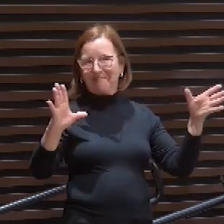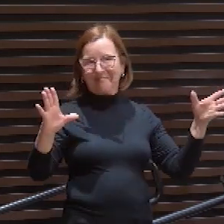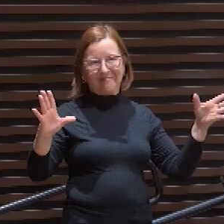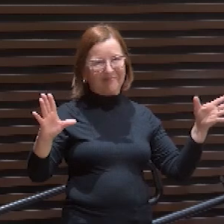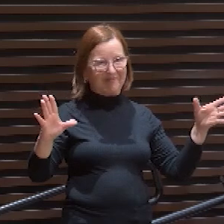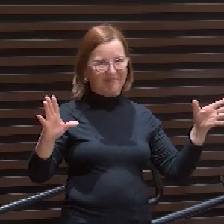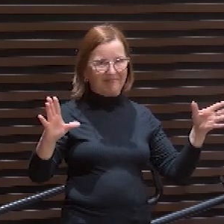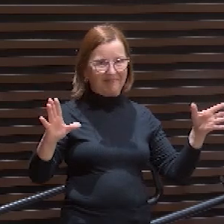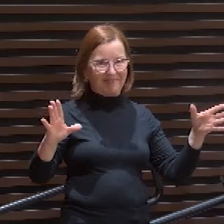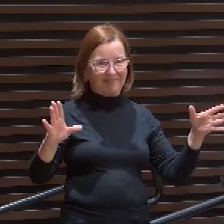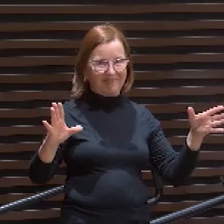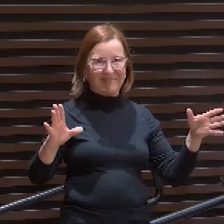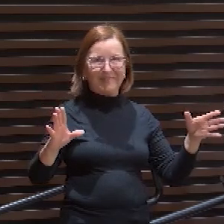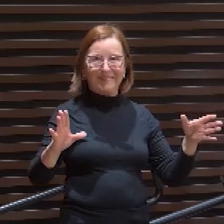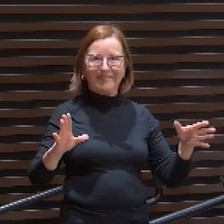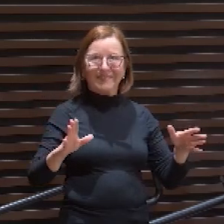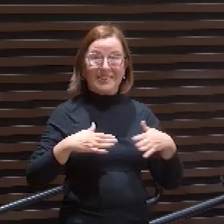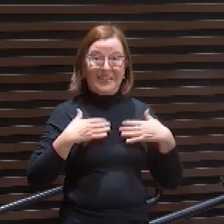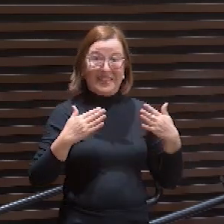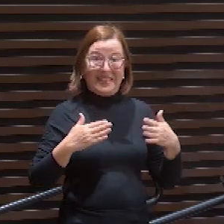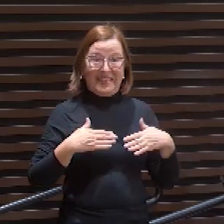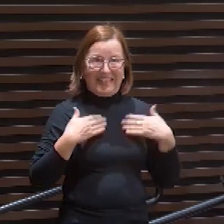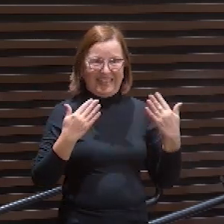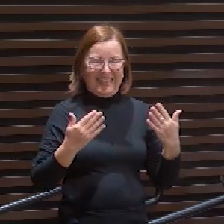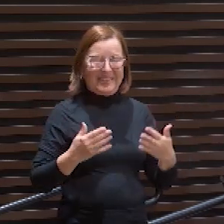liberalmente e com alegria.